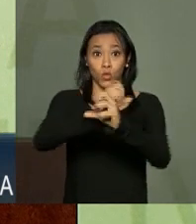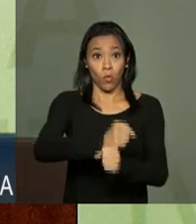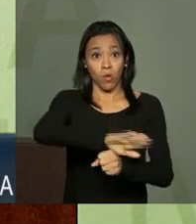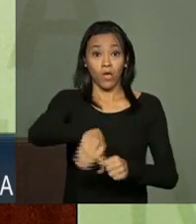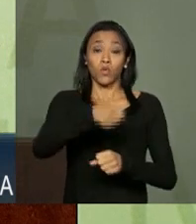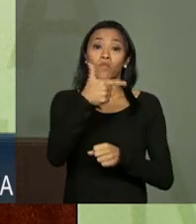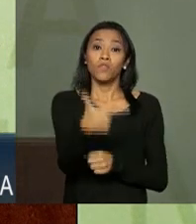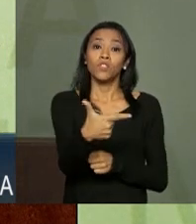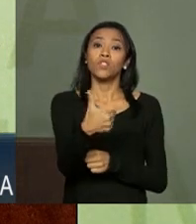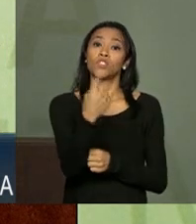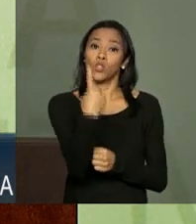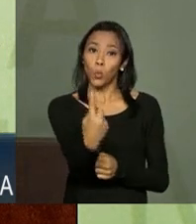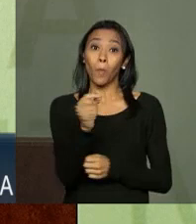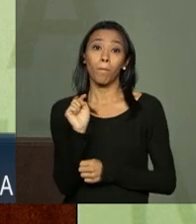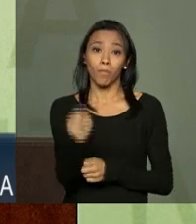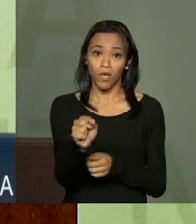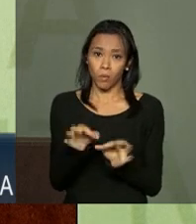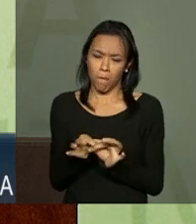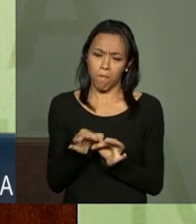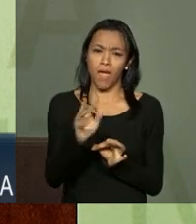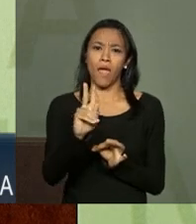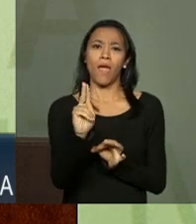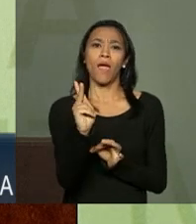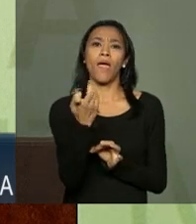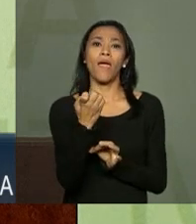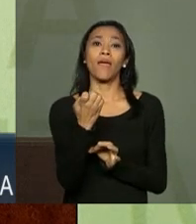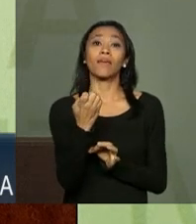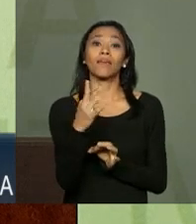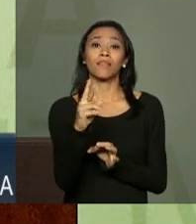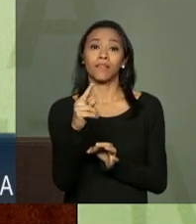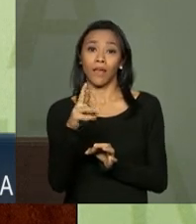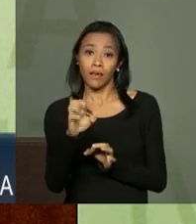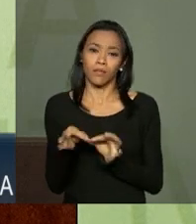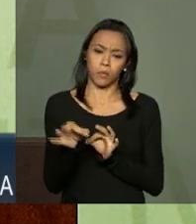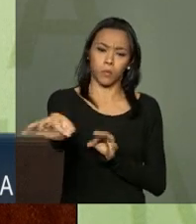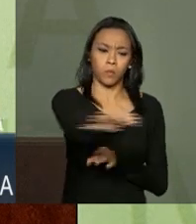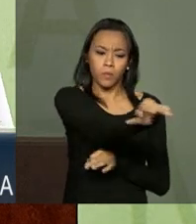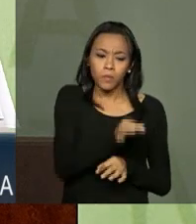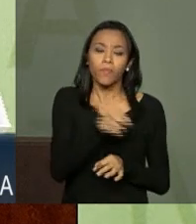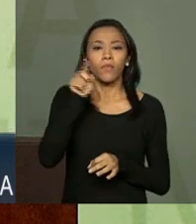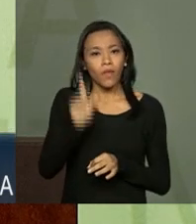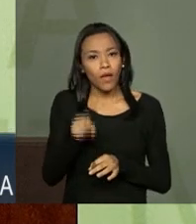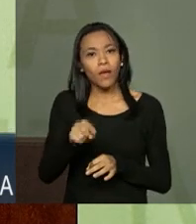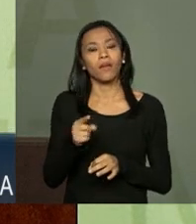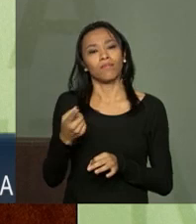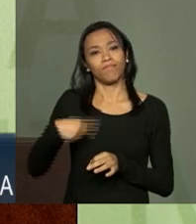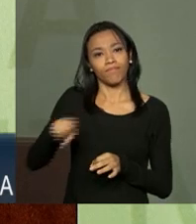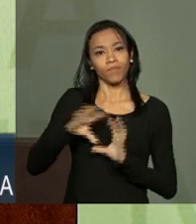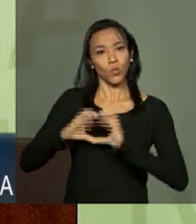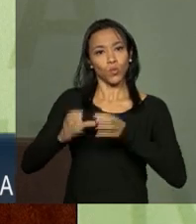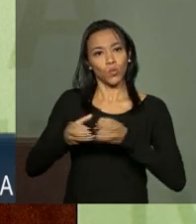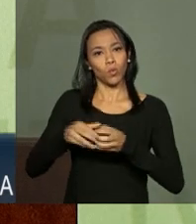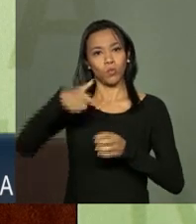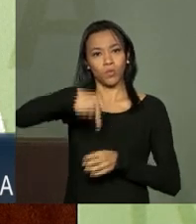mil hectares, oficializam a legítima ocupação de terras pelas comunidades